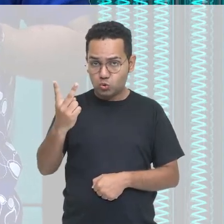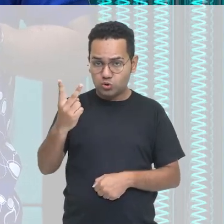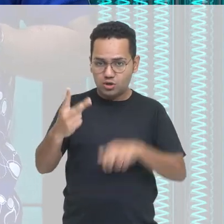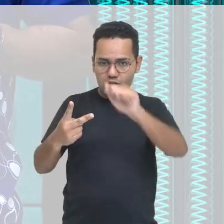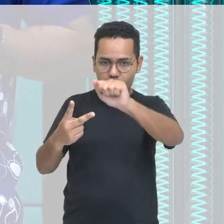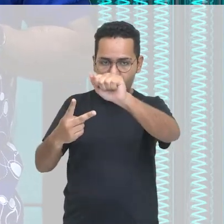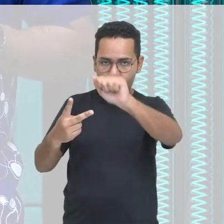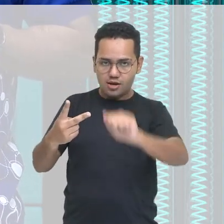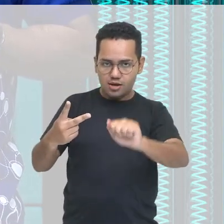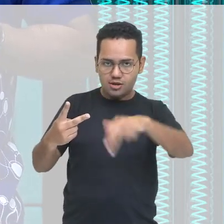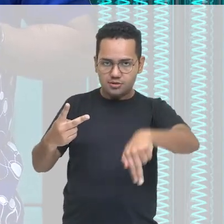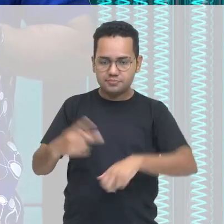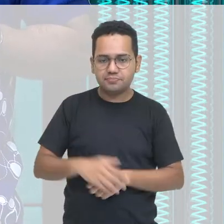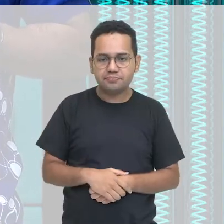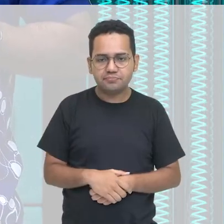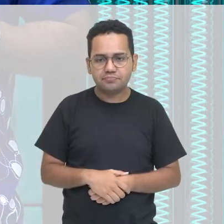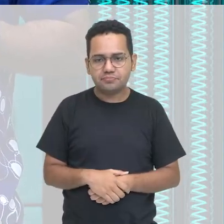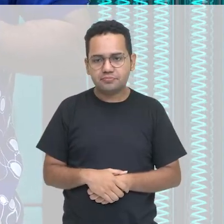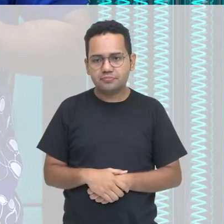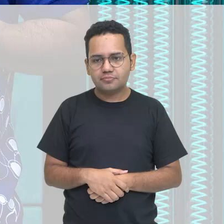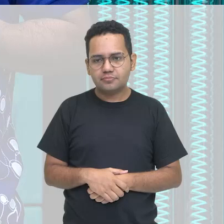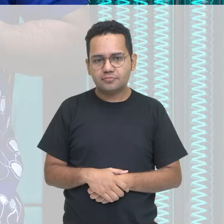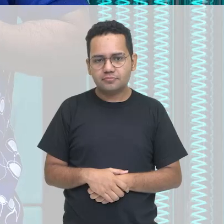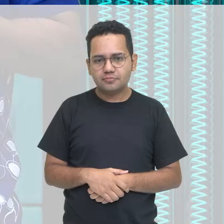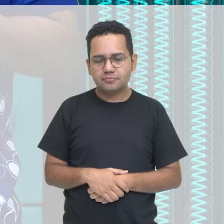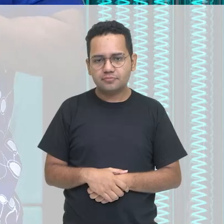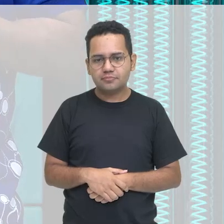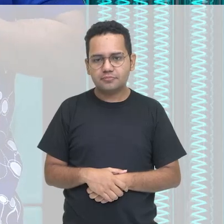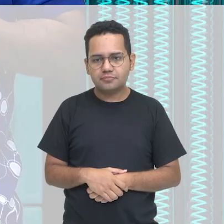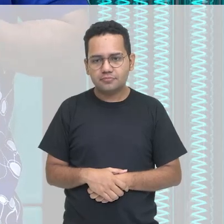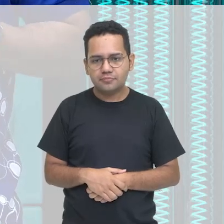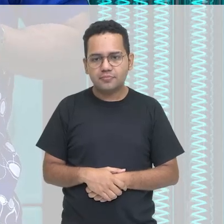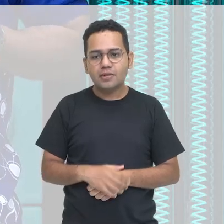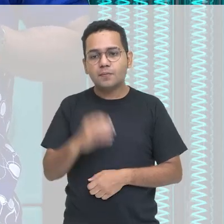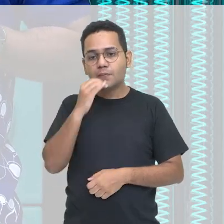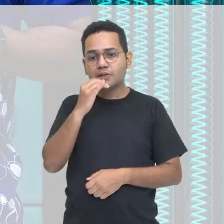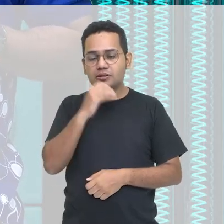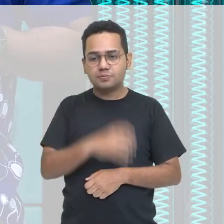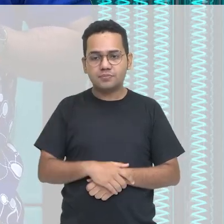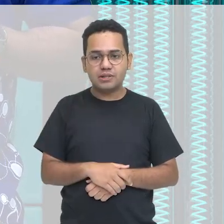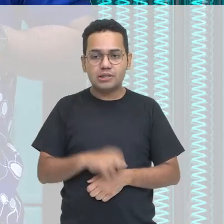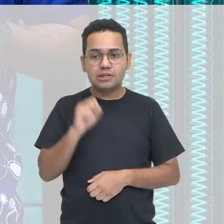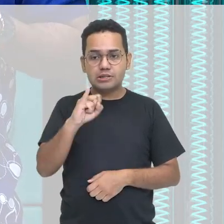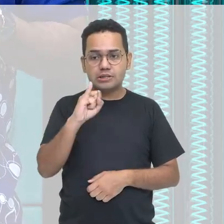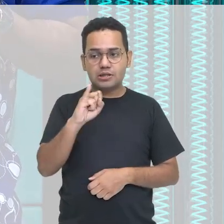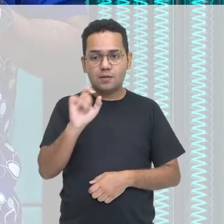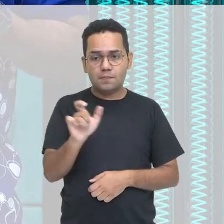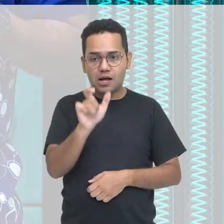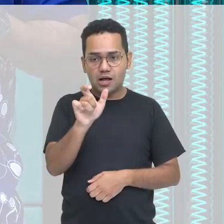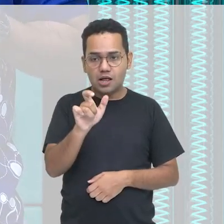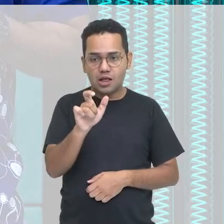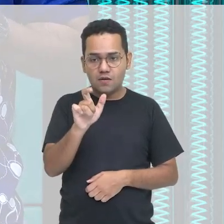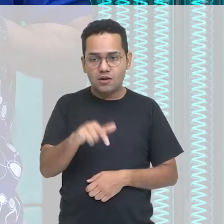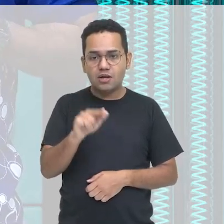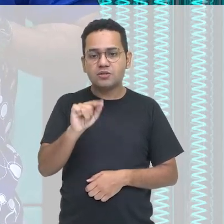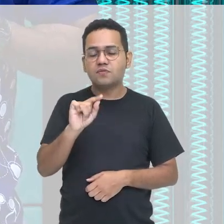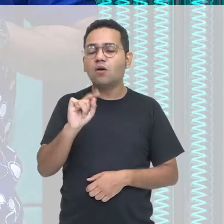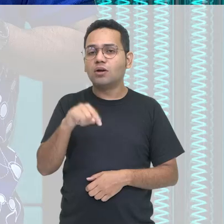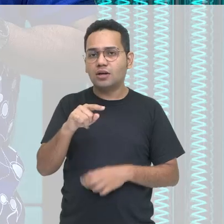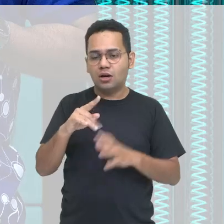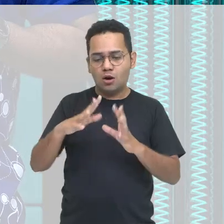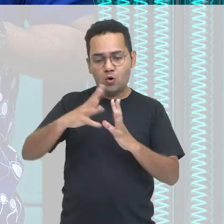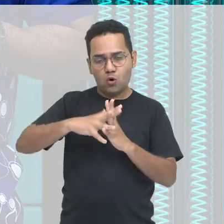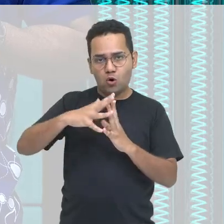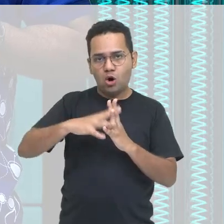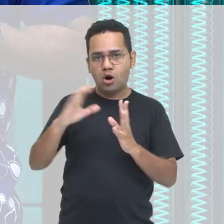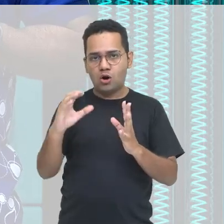de palavras com inicial som de H. Então, se a palavra na sequência tiver som de H, de consoante,